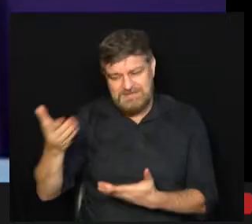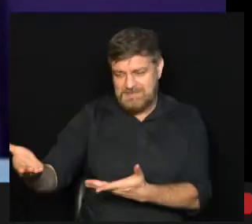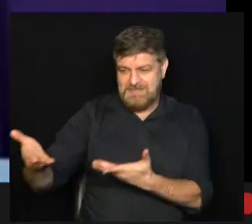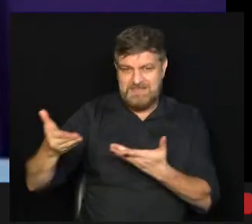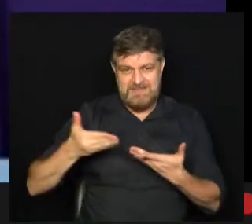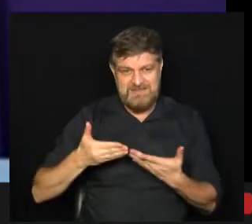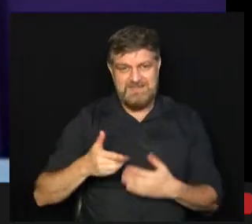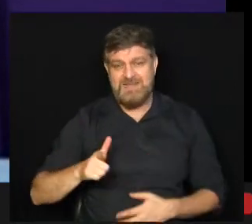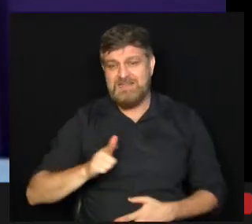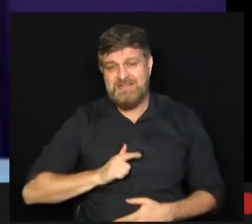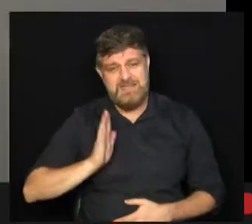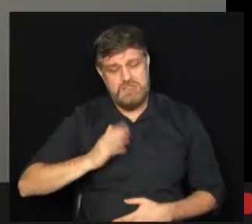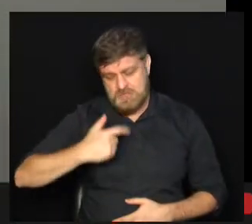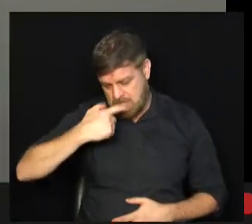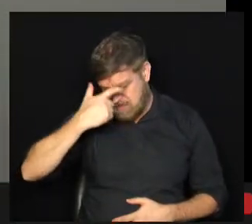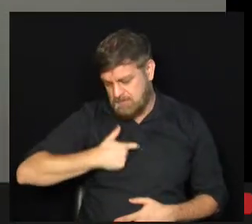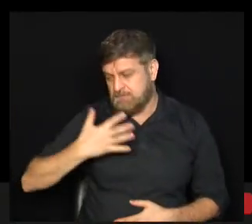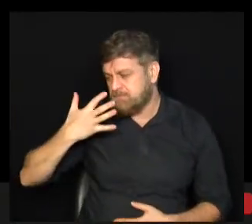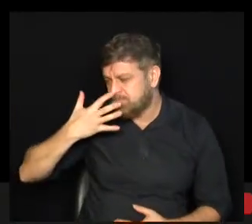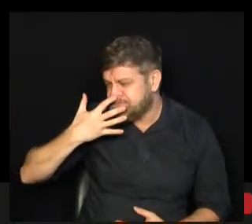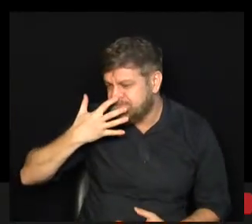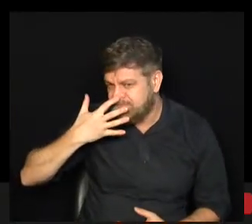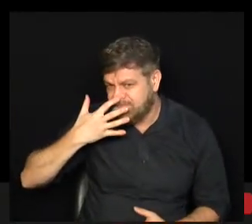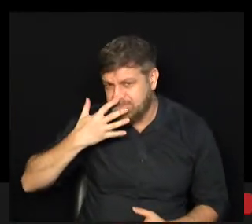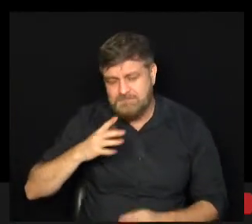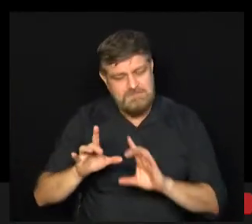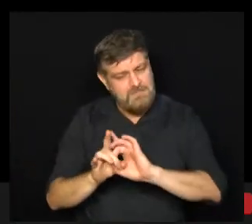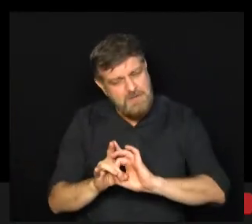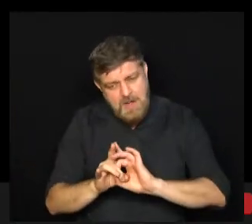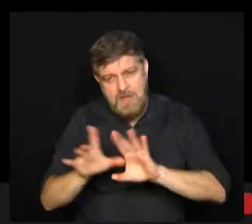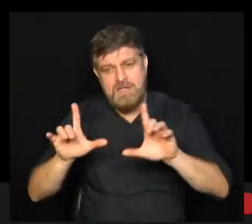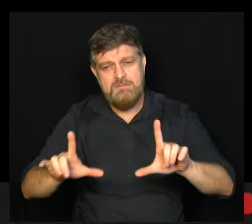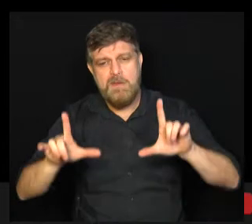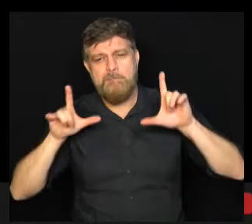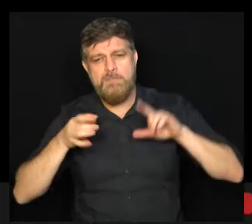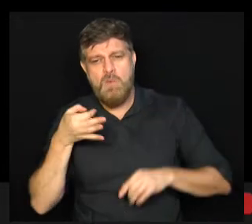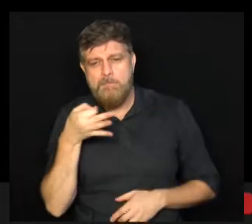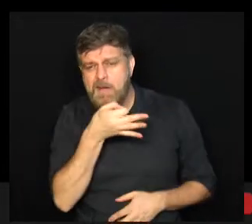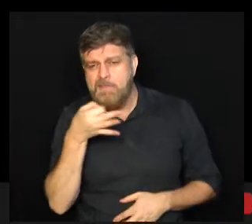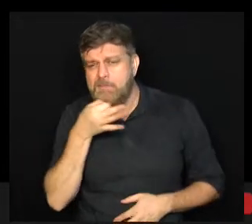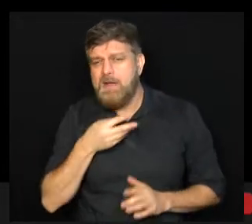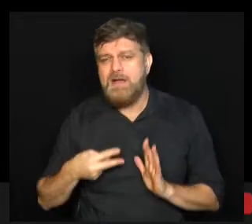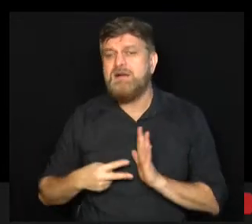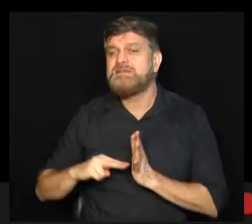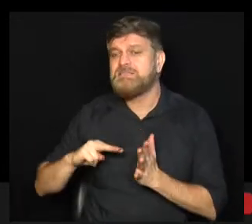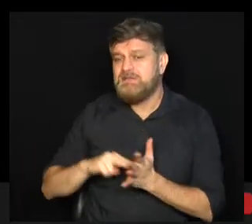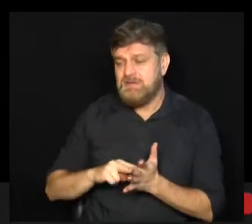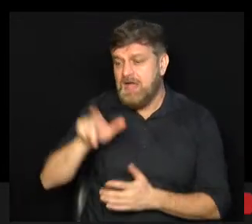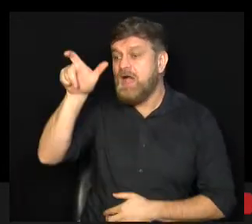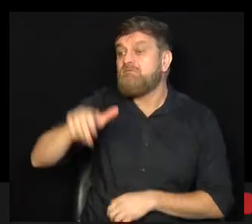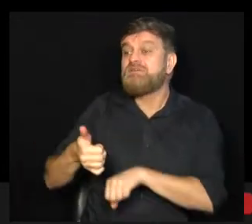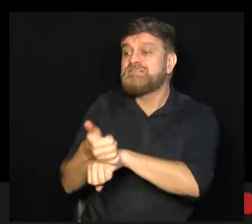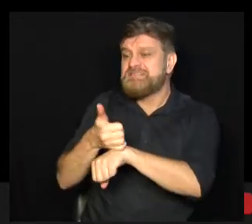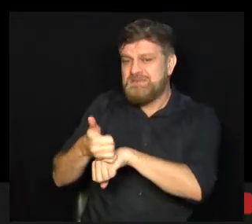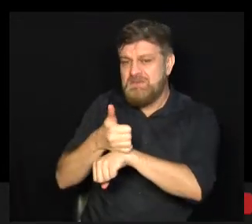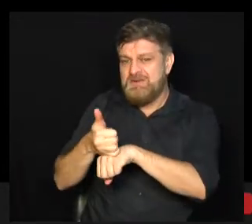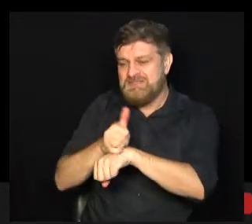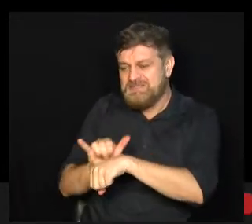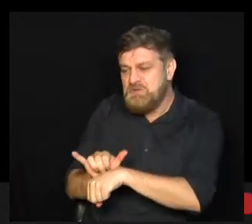tem toda a minha admiração e sinta-se à vontade para falar do que significa ser uma comissária de